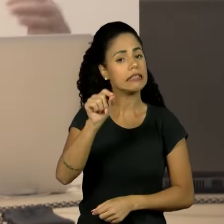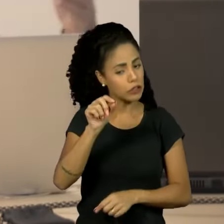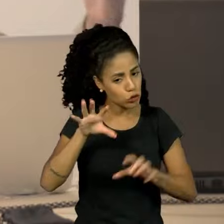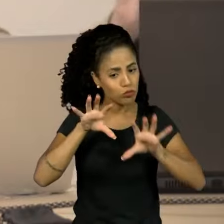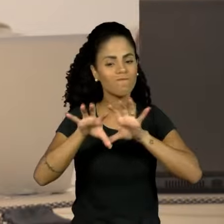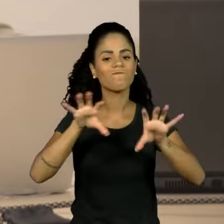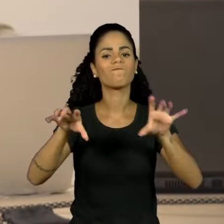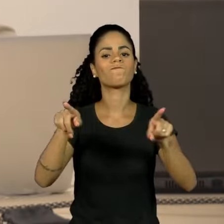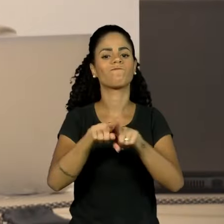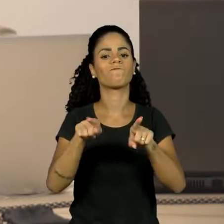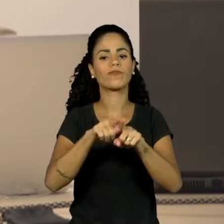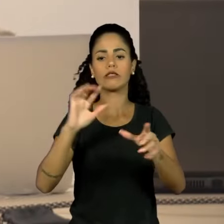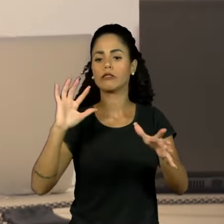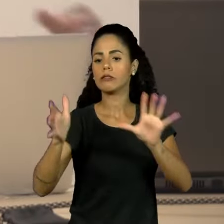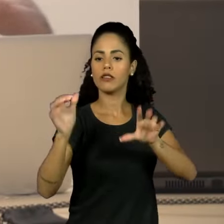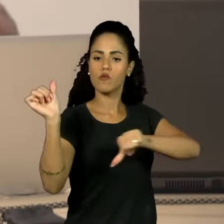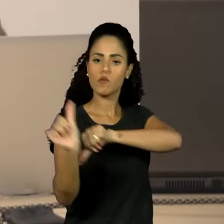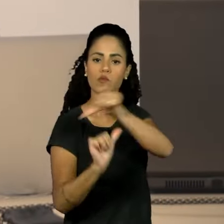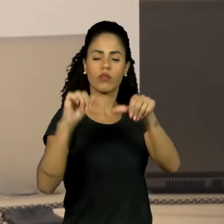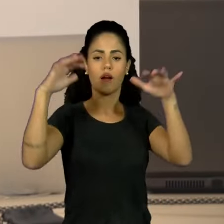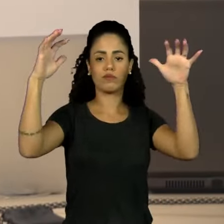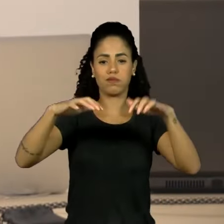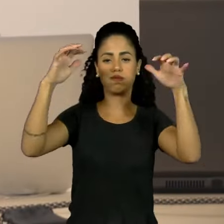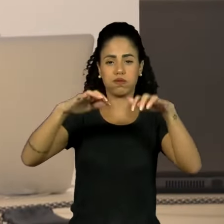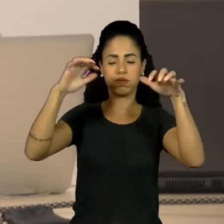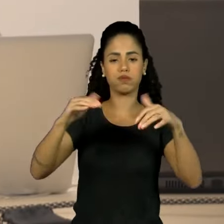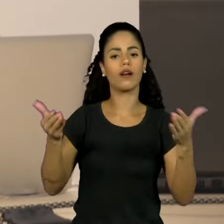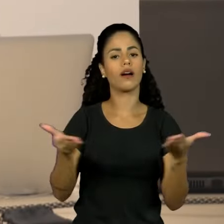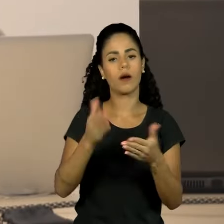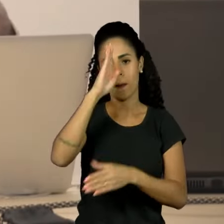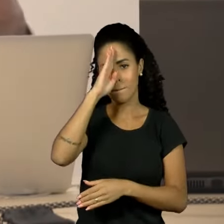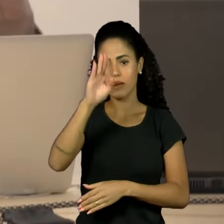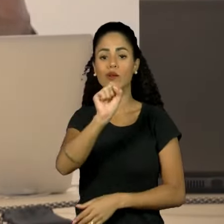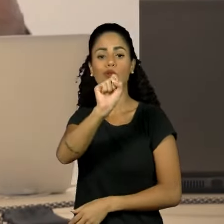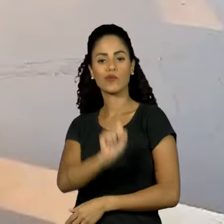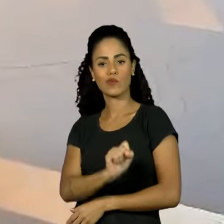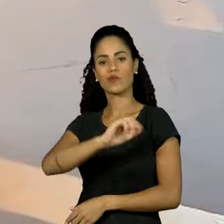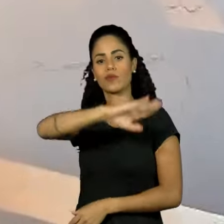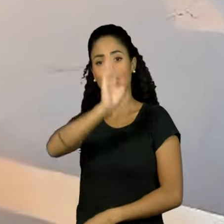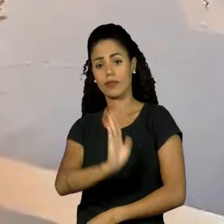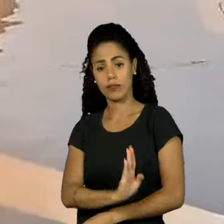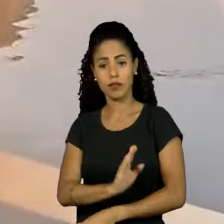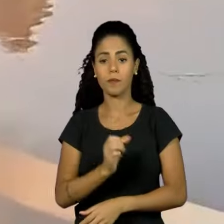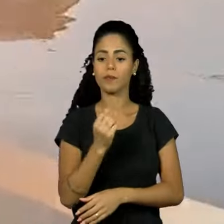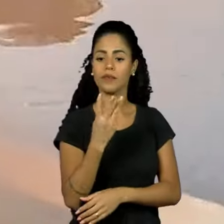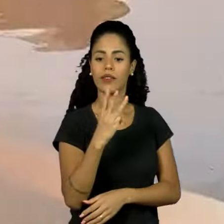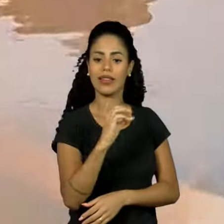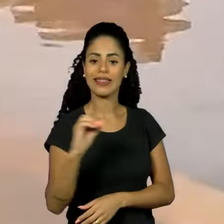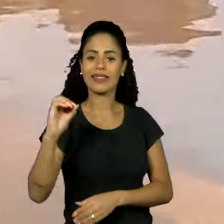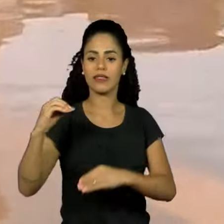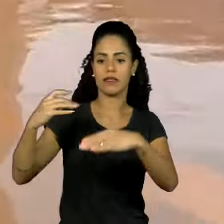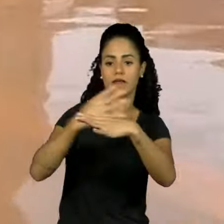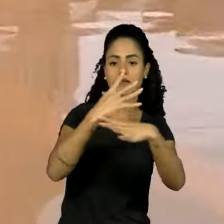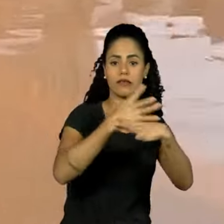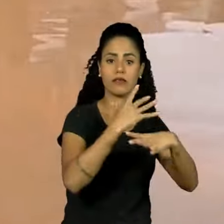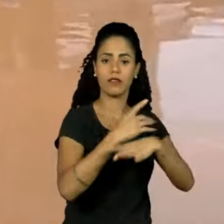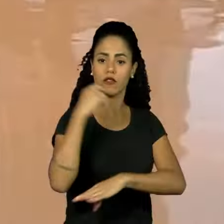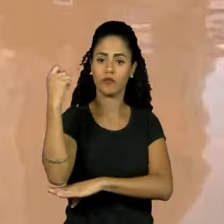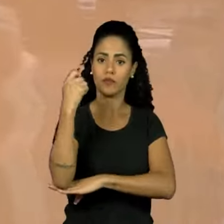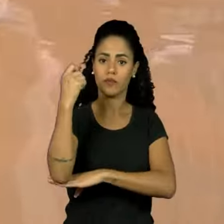contribui para alterar o ciclo das chuvas, especialmente no sul do país. Mais de 300 cidades gaúchas, cerca